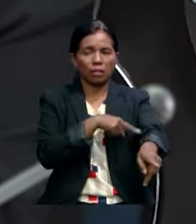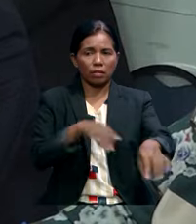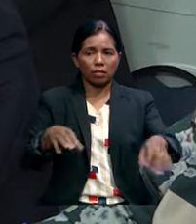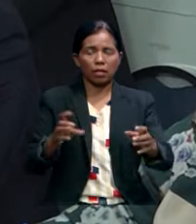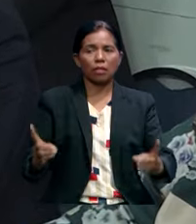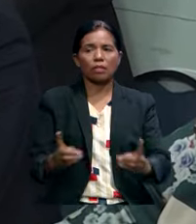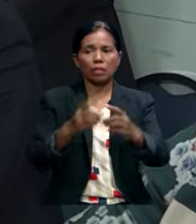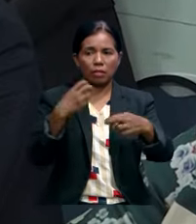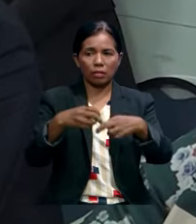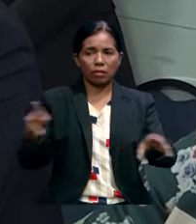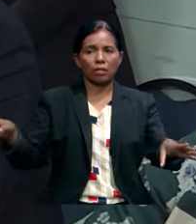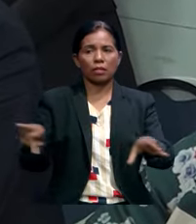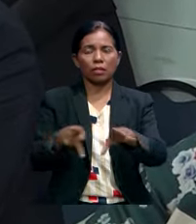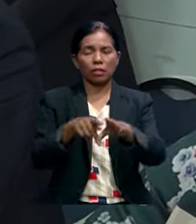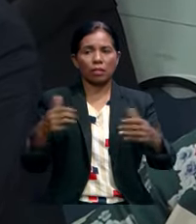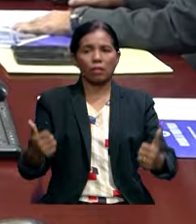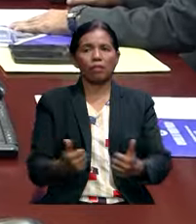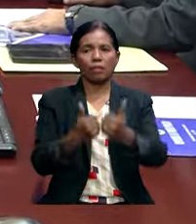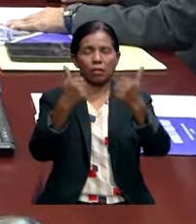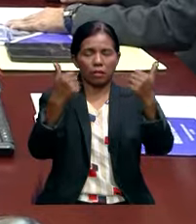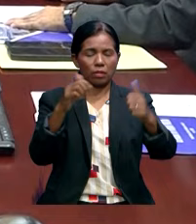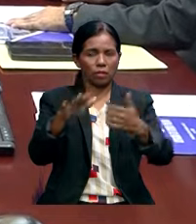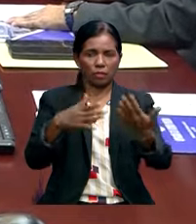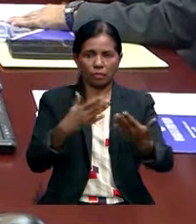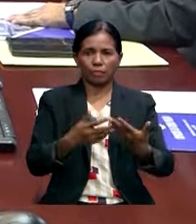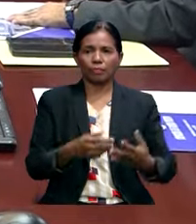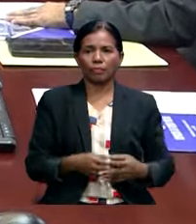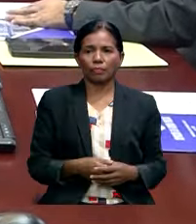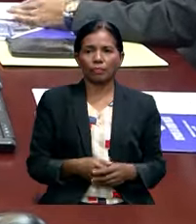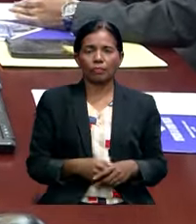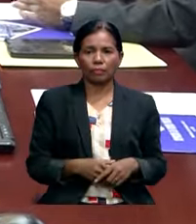dificuldade, o de participa e a competição convencional sira, Adérito Ximenes, bem-vinda Ximenes, GMN.